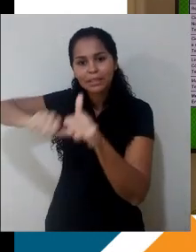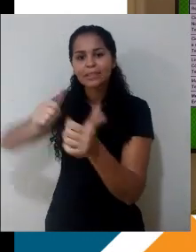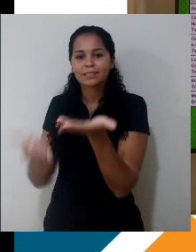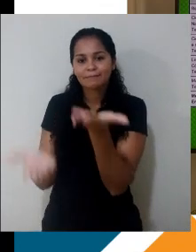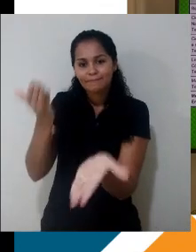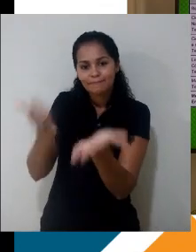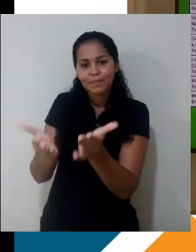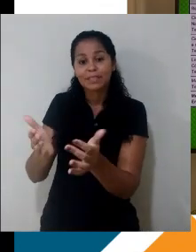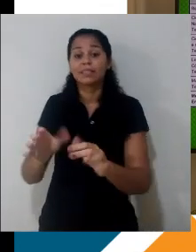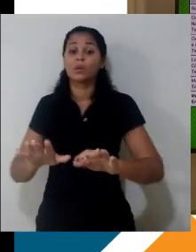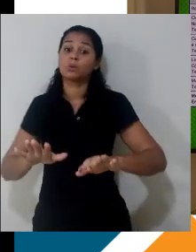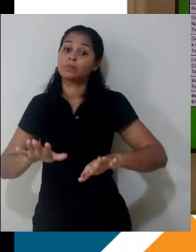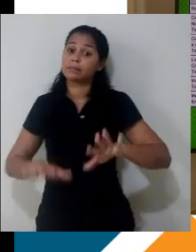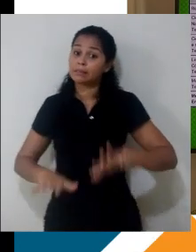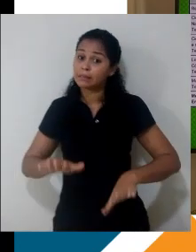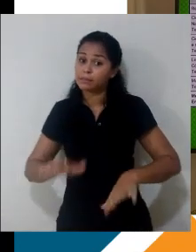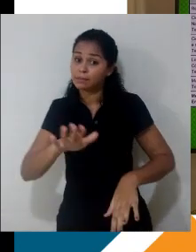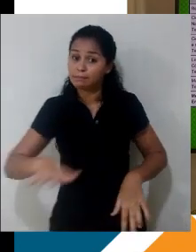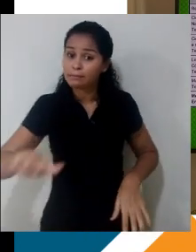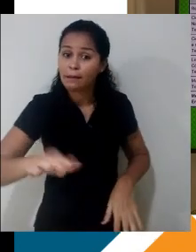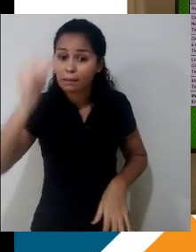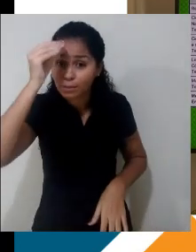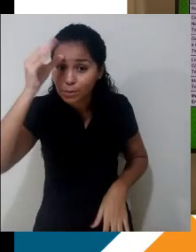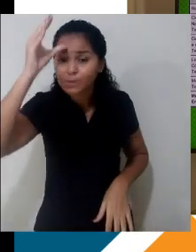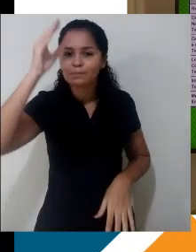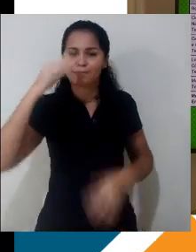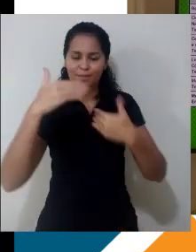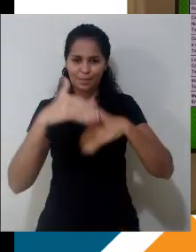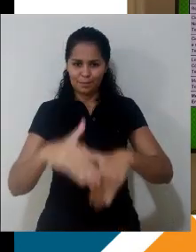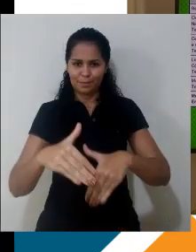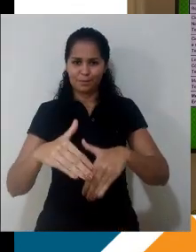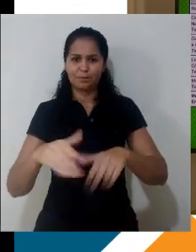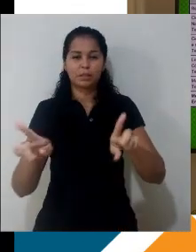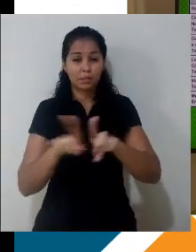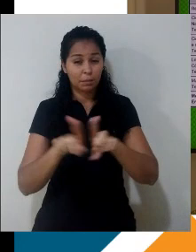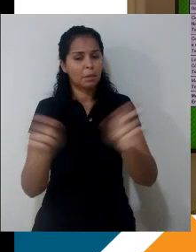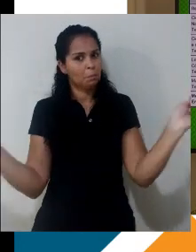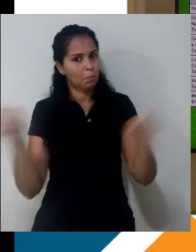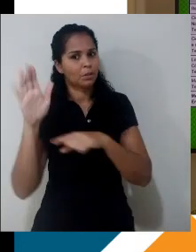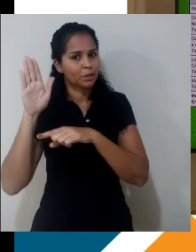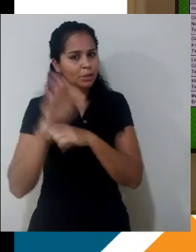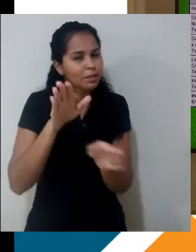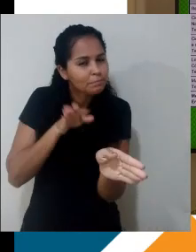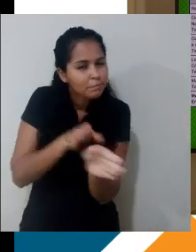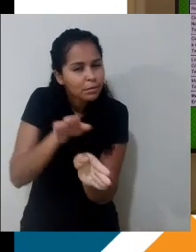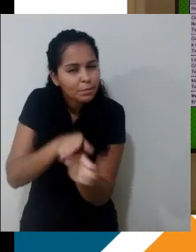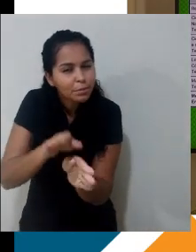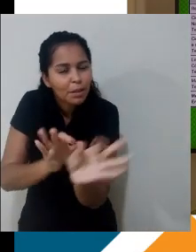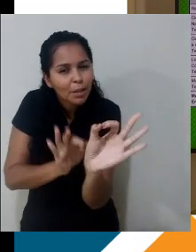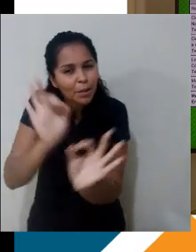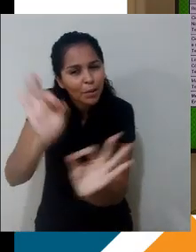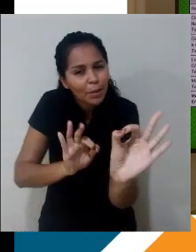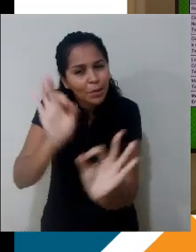dependendo da área e de conhecimento da prova. Então, isso também pode ajudá-los, né, a orientar, a organizar o